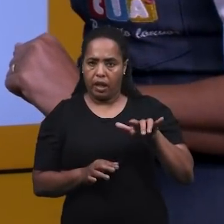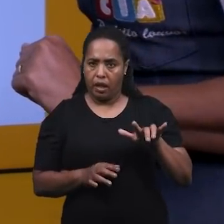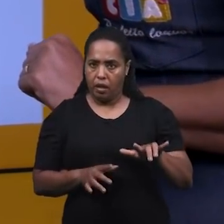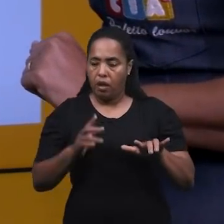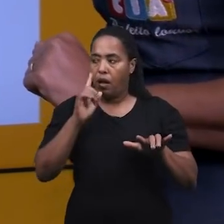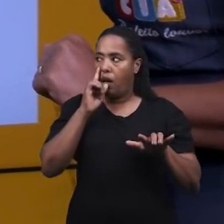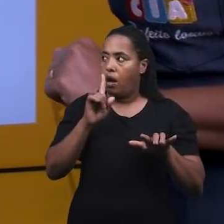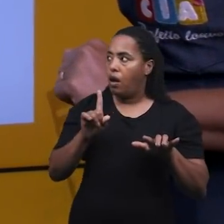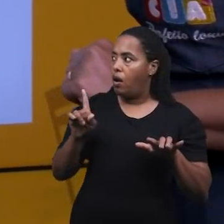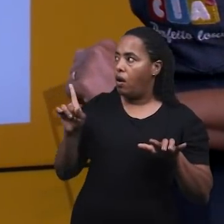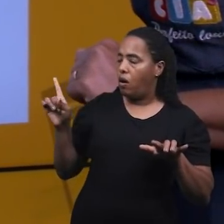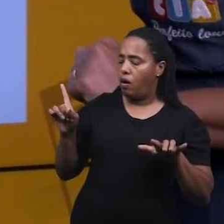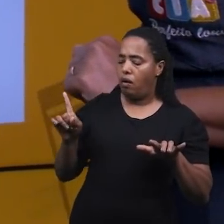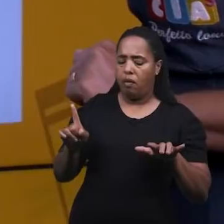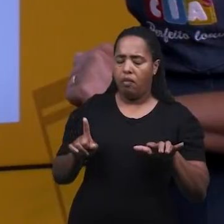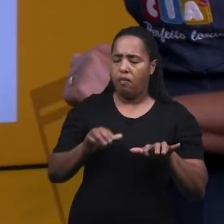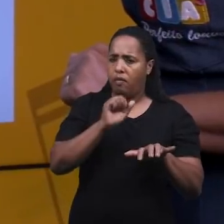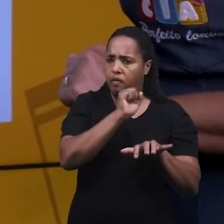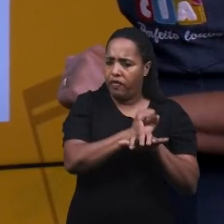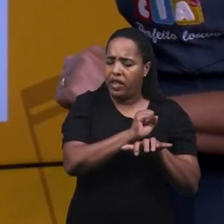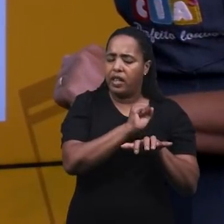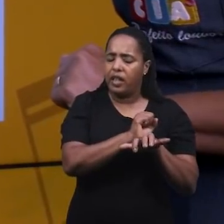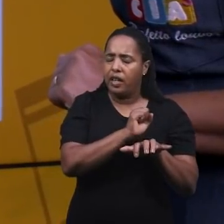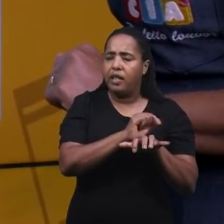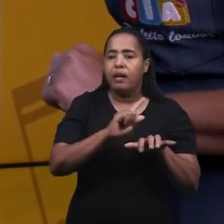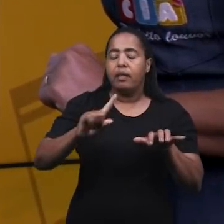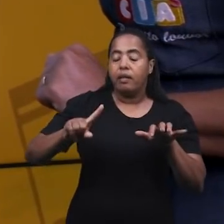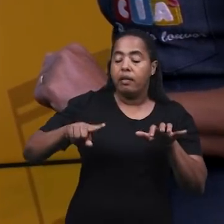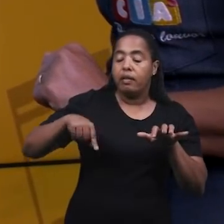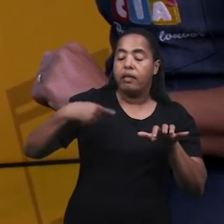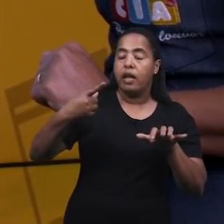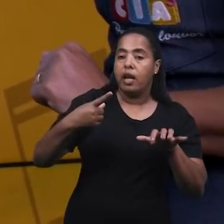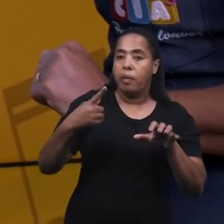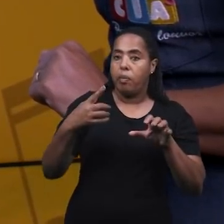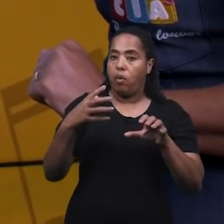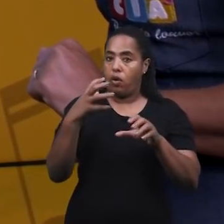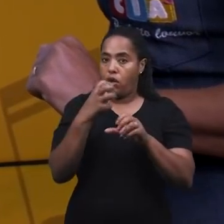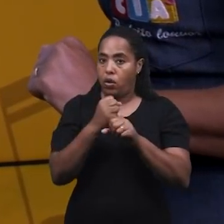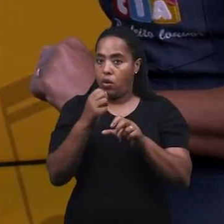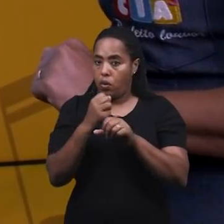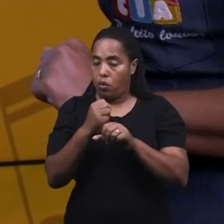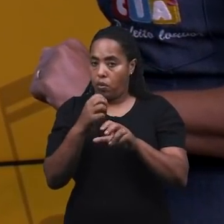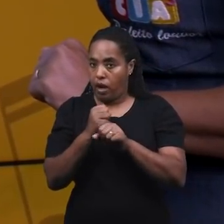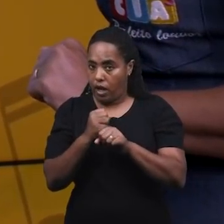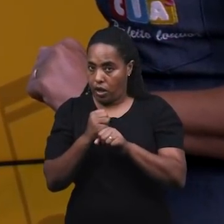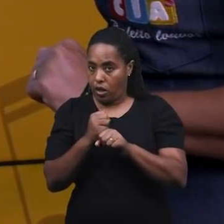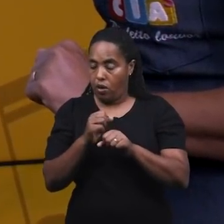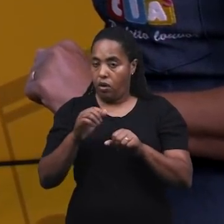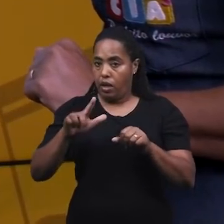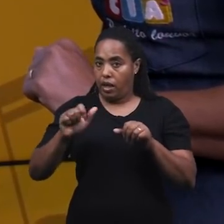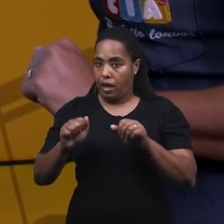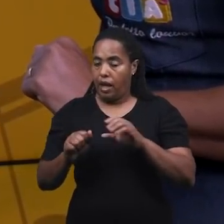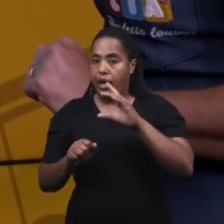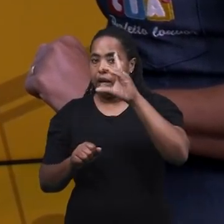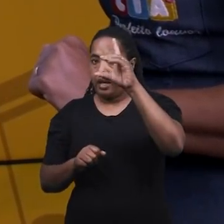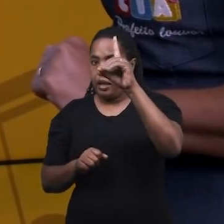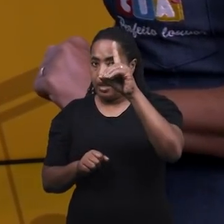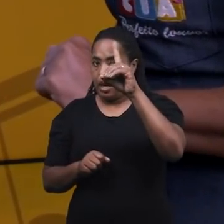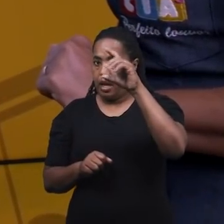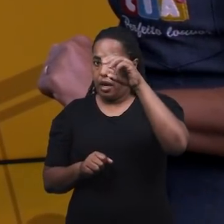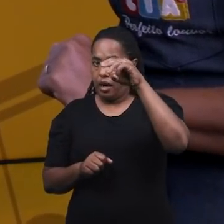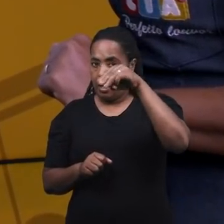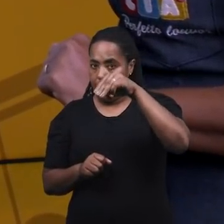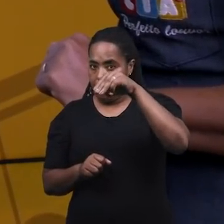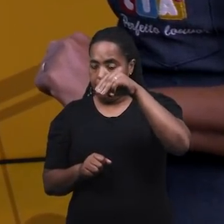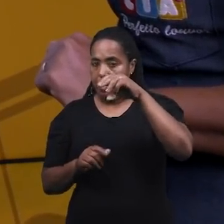olha, bastante tempo. E depois, juntinho com a nota Lá, o DM.